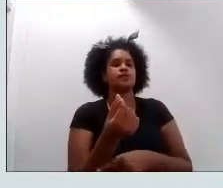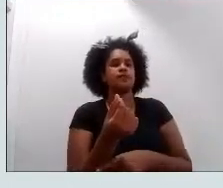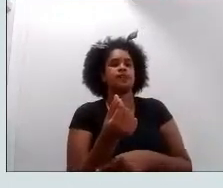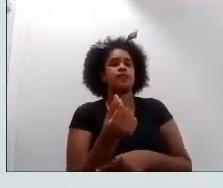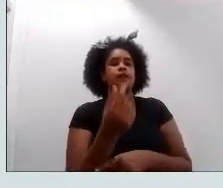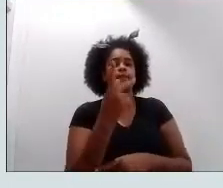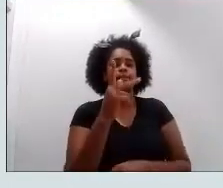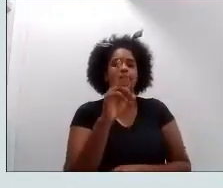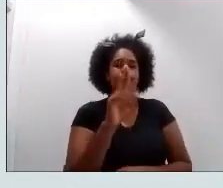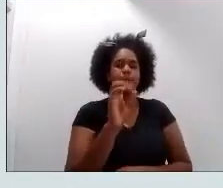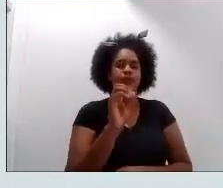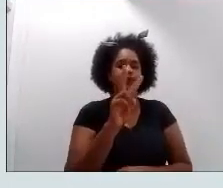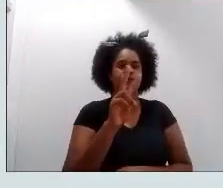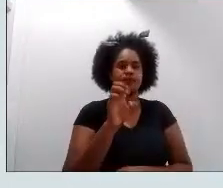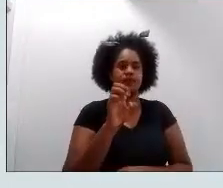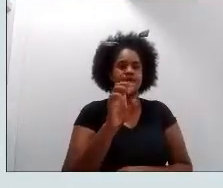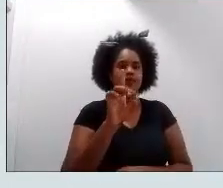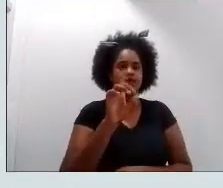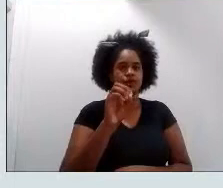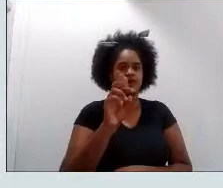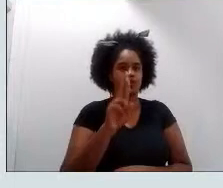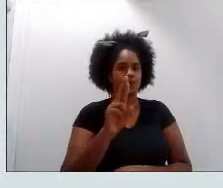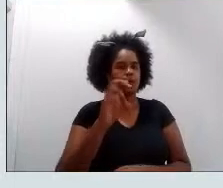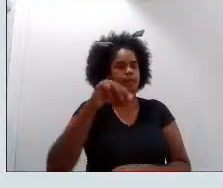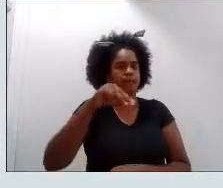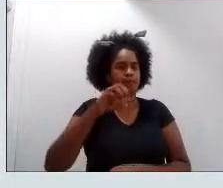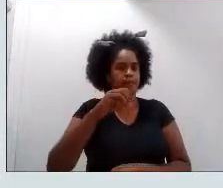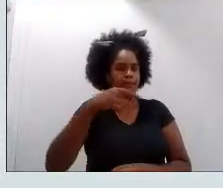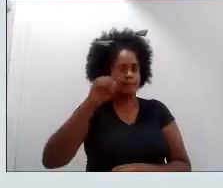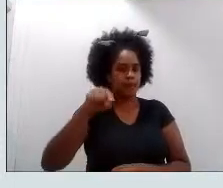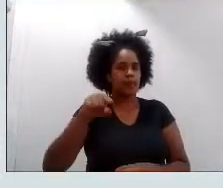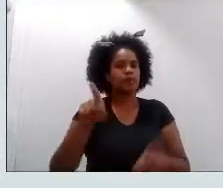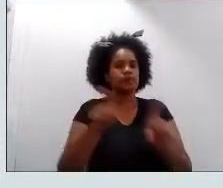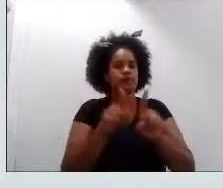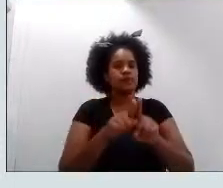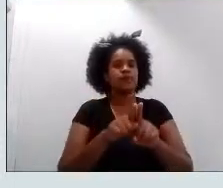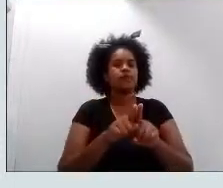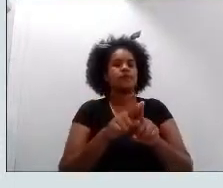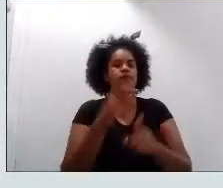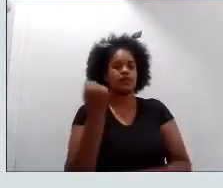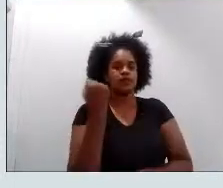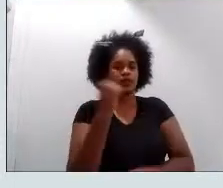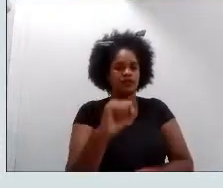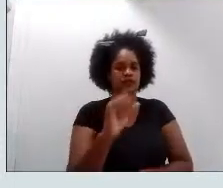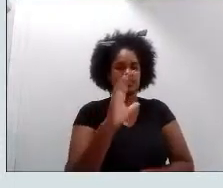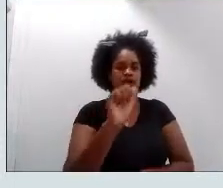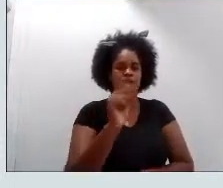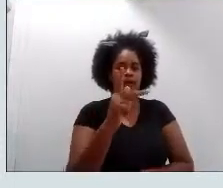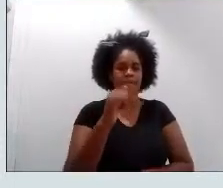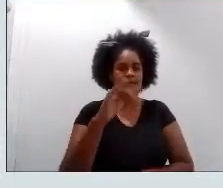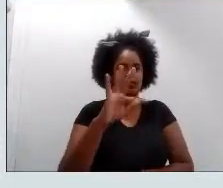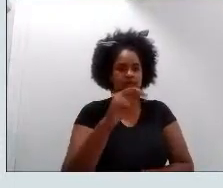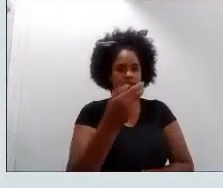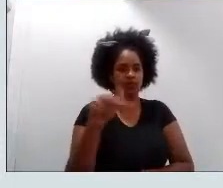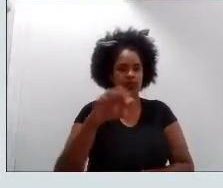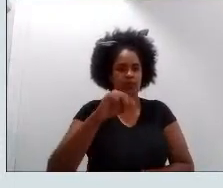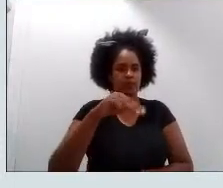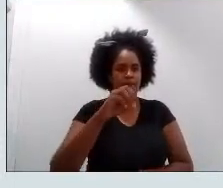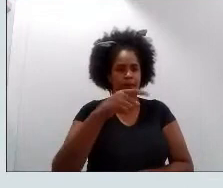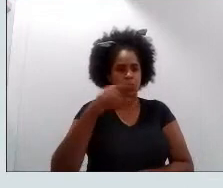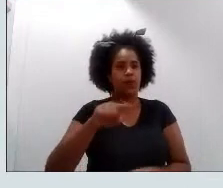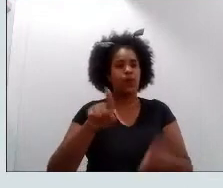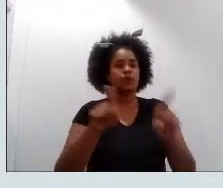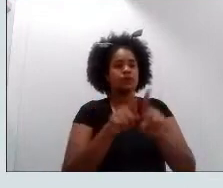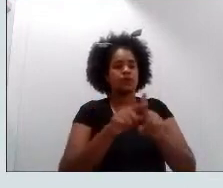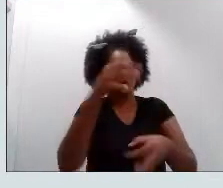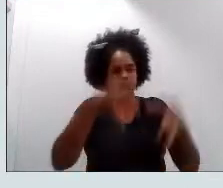da justiça, que é o ouvidor-mor. O primeiro governo geral foi comandado por Tomé de Souza